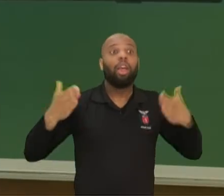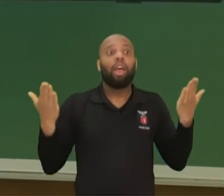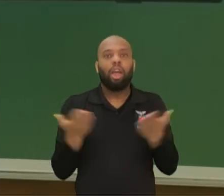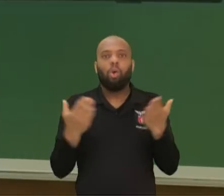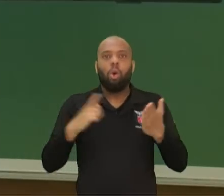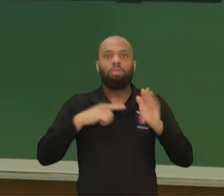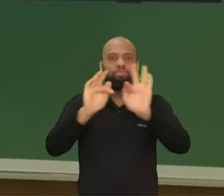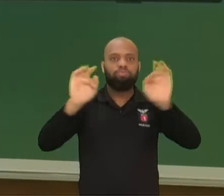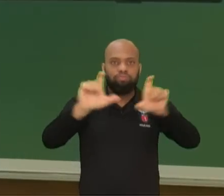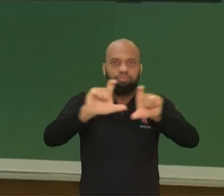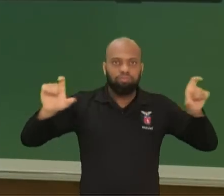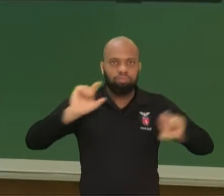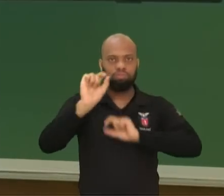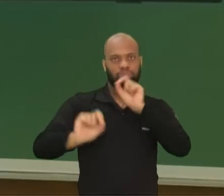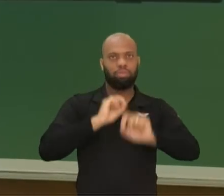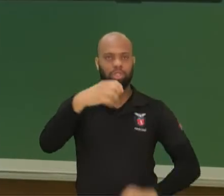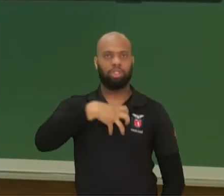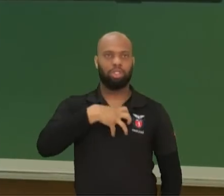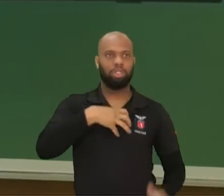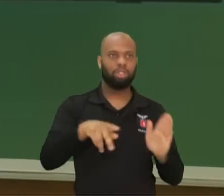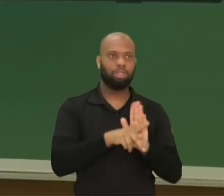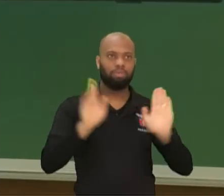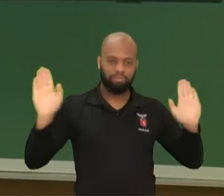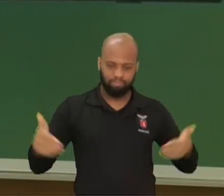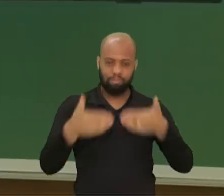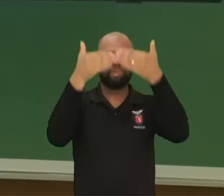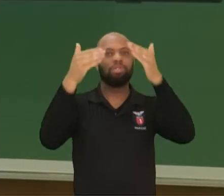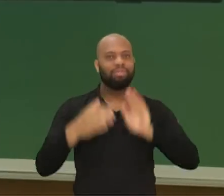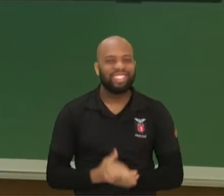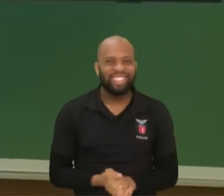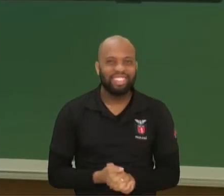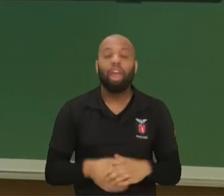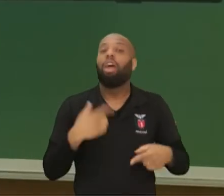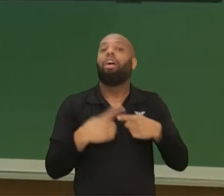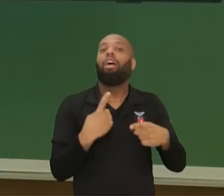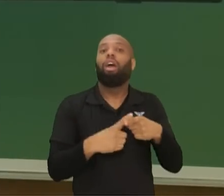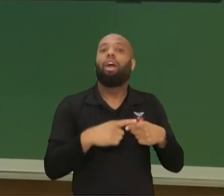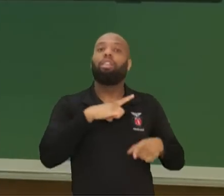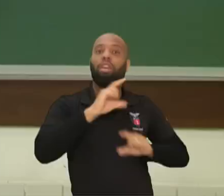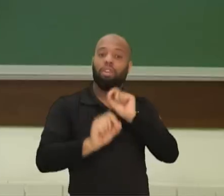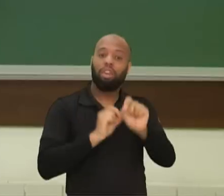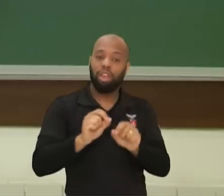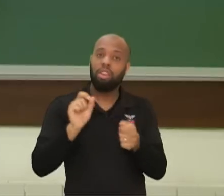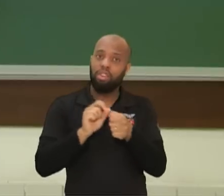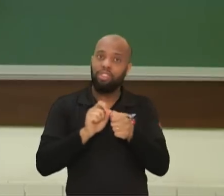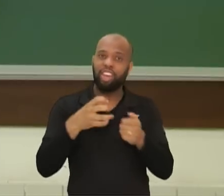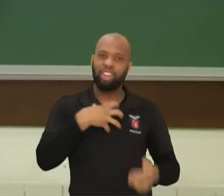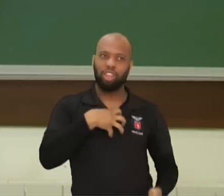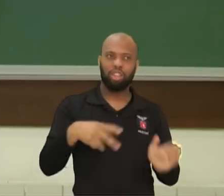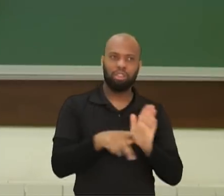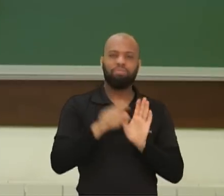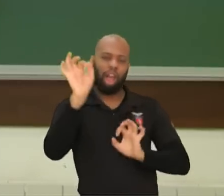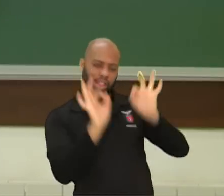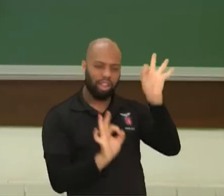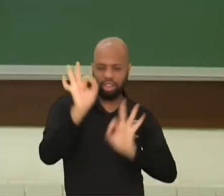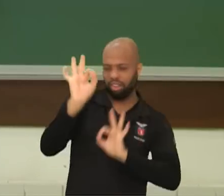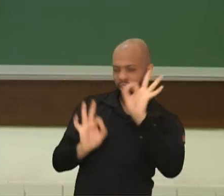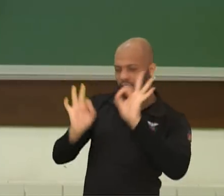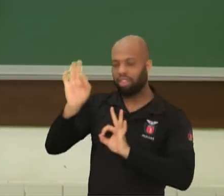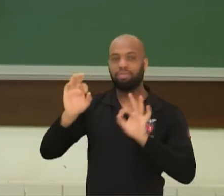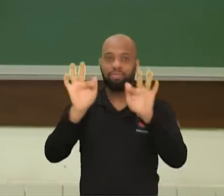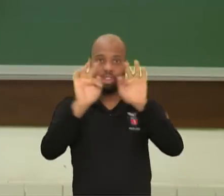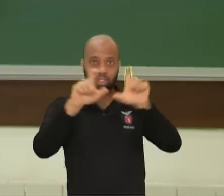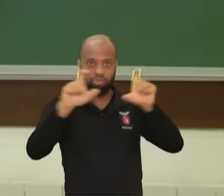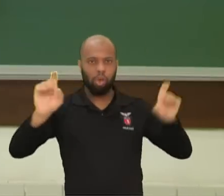essa fórmula aqui, ela é uma fórmula equivalente a essa, justamente porque nós realizamos essa manipulação ali com as fórmulas.